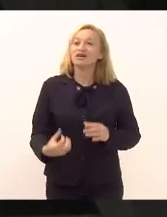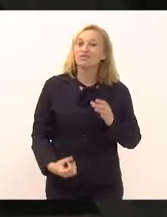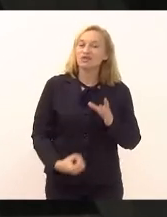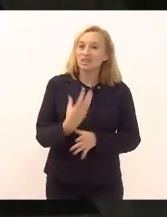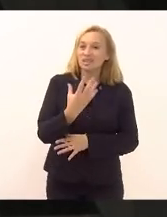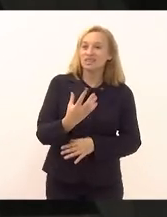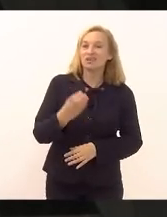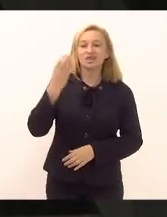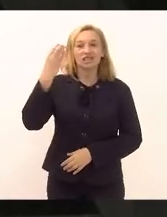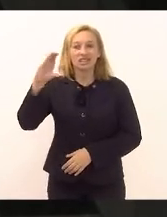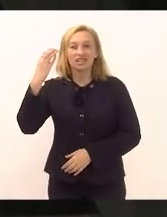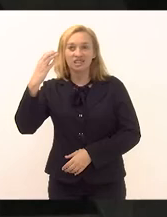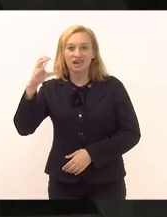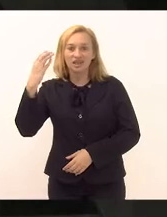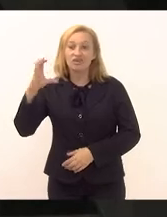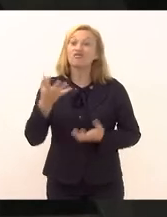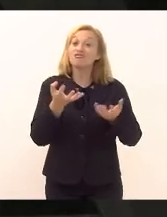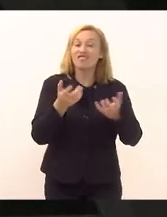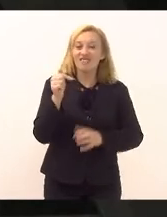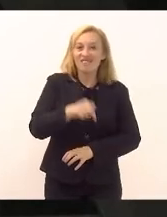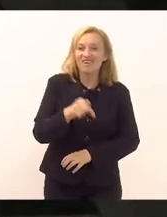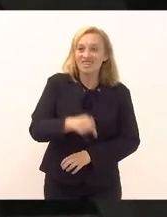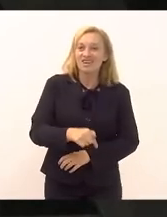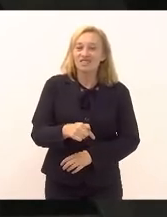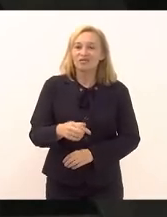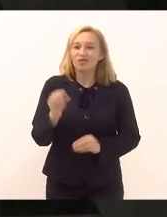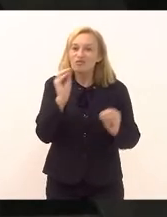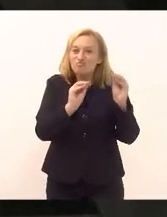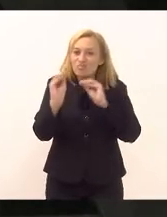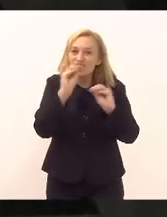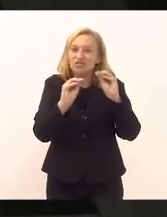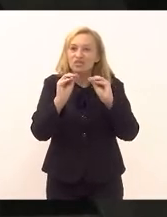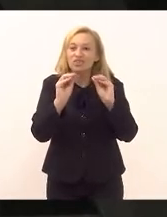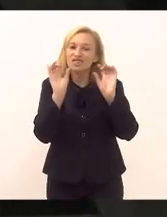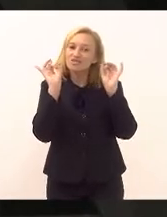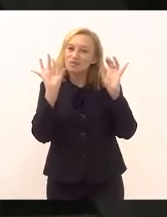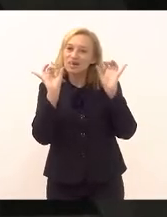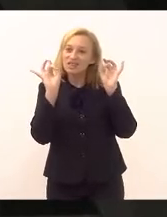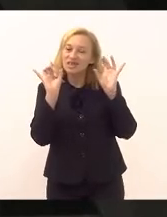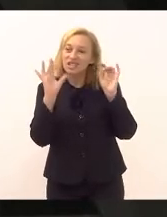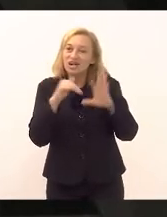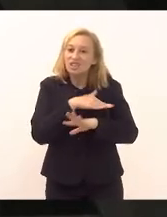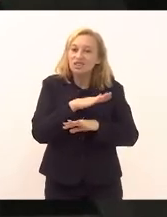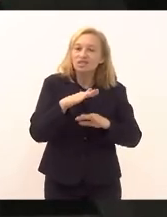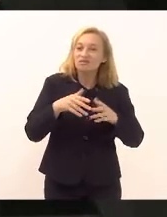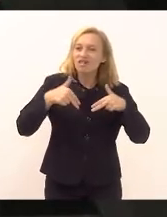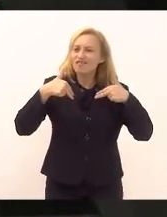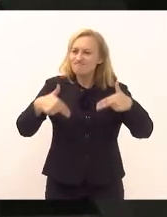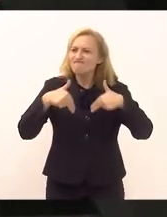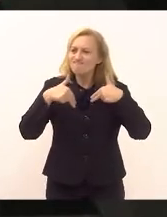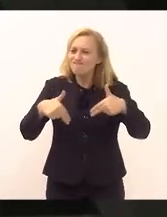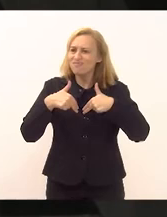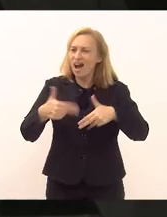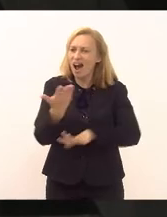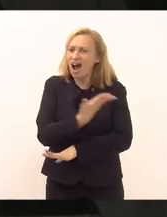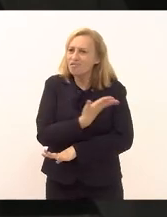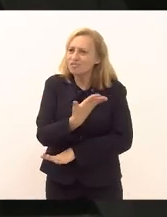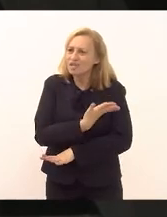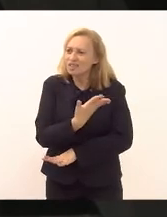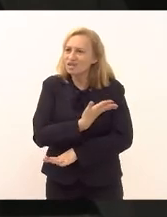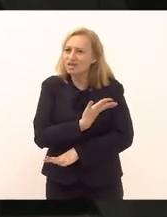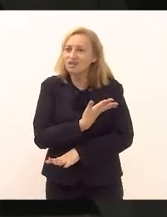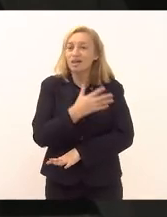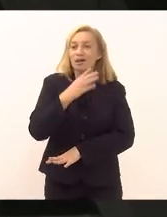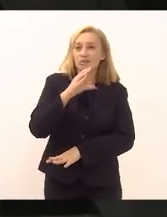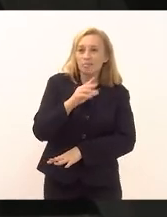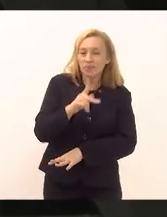de Niterói. Eu quero aqui mandar um beijo muito especial entre tantos militantes, tantos companheiros, no caso do